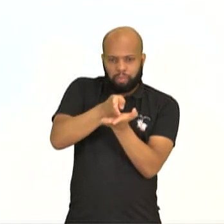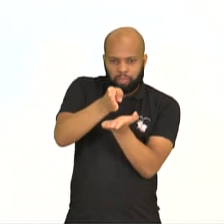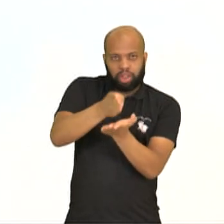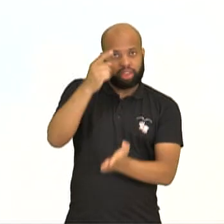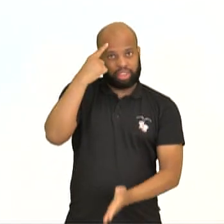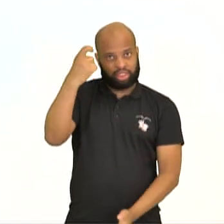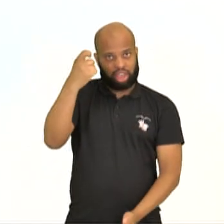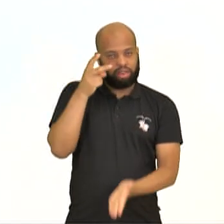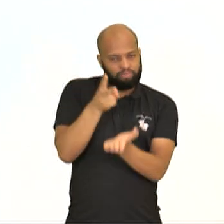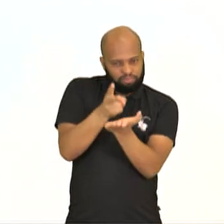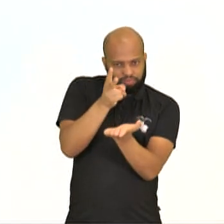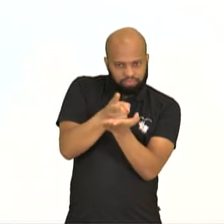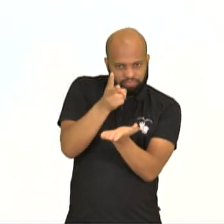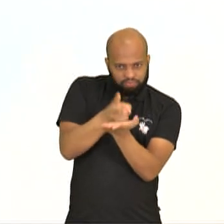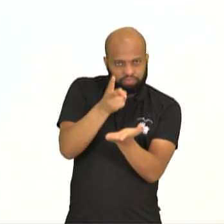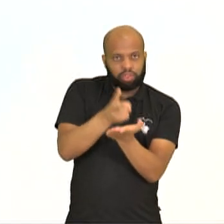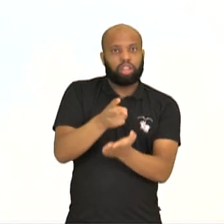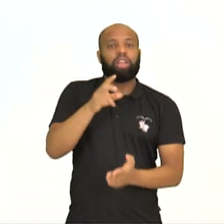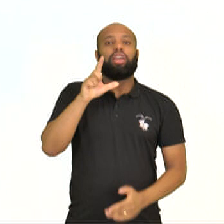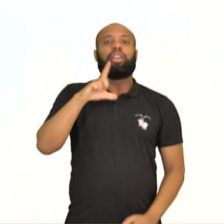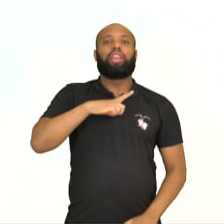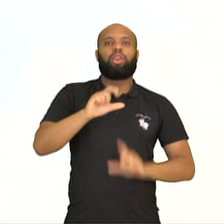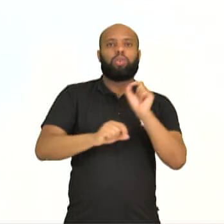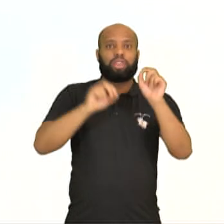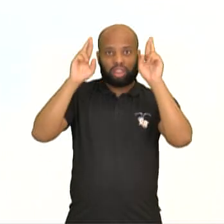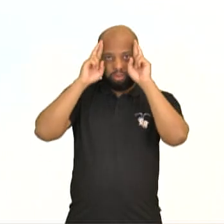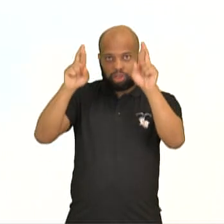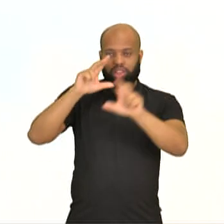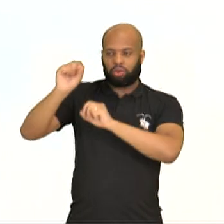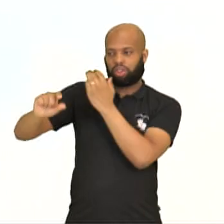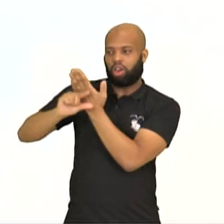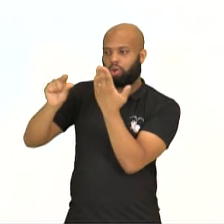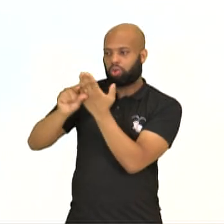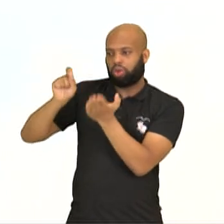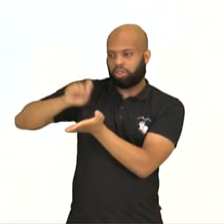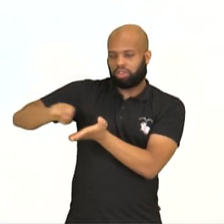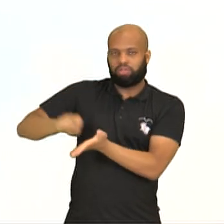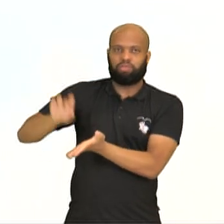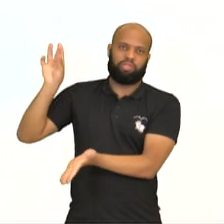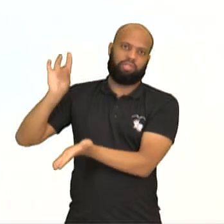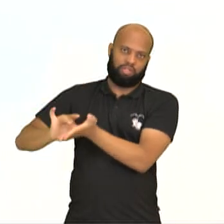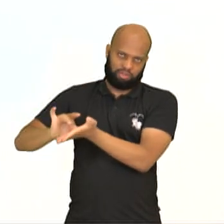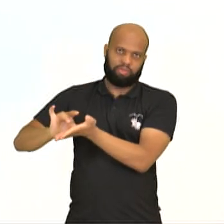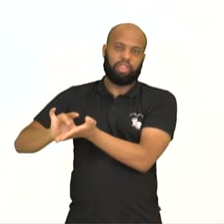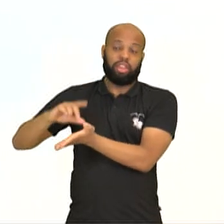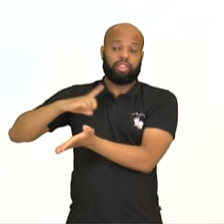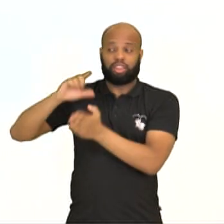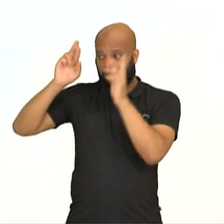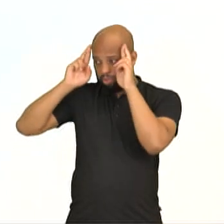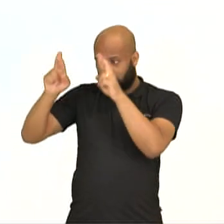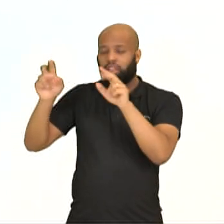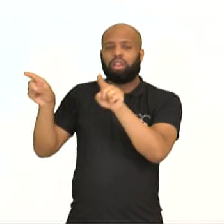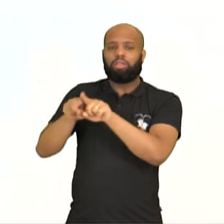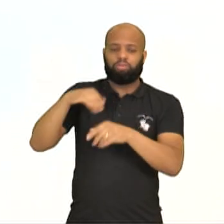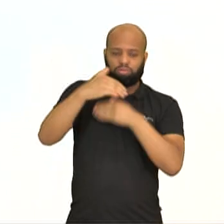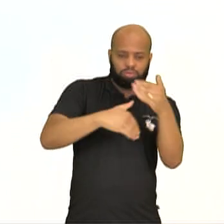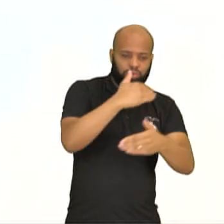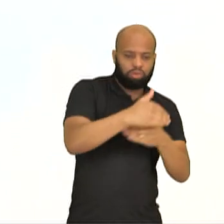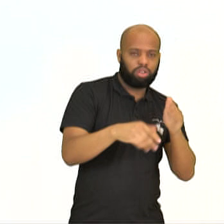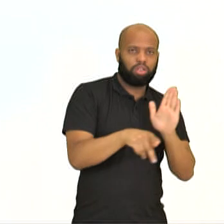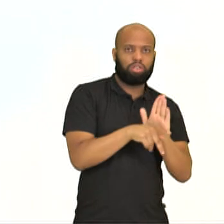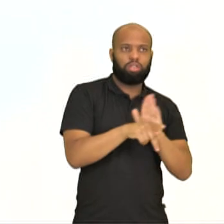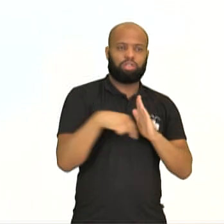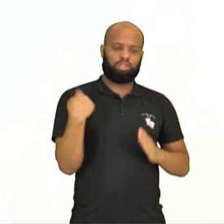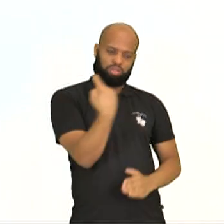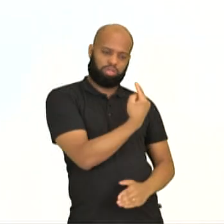né? Observem que a gente deve sempre respeitar a autoria do texto de referência, do texto original, e desenvolver a nossa